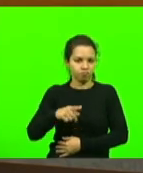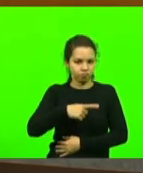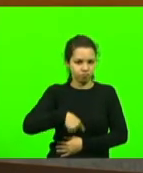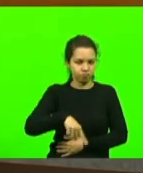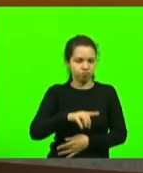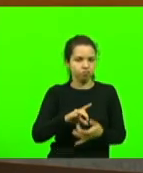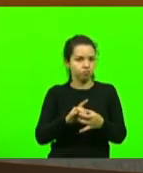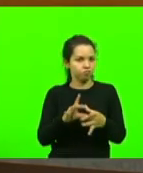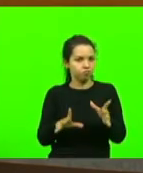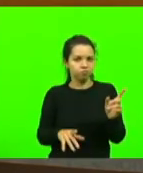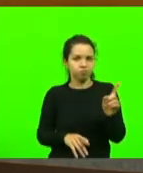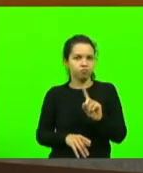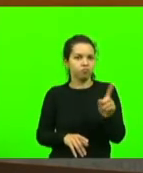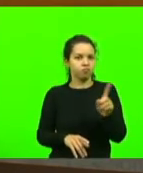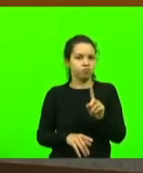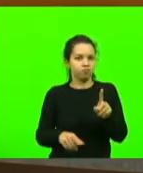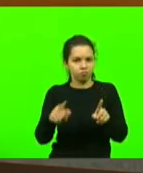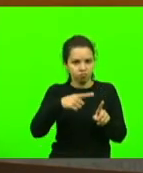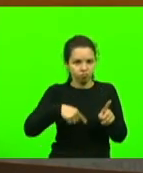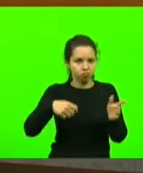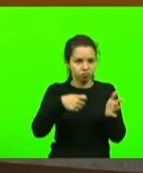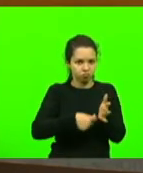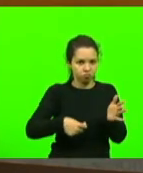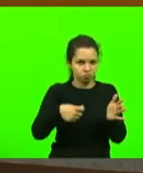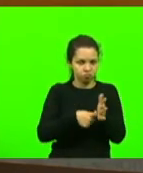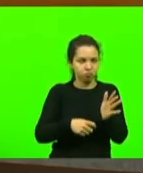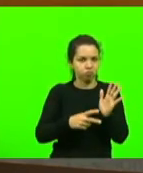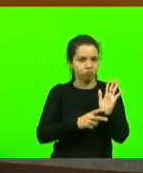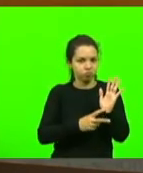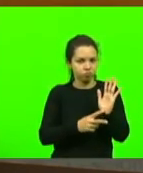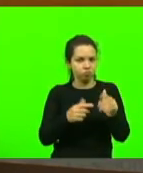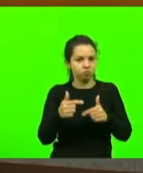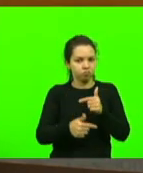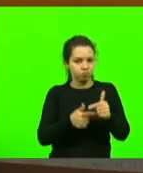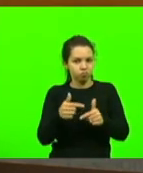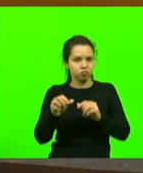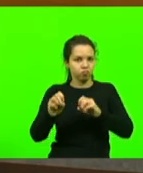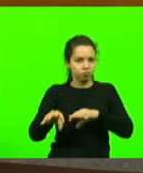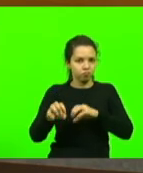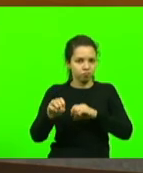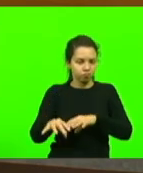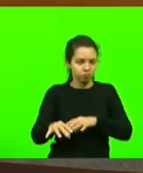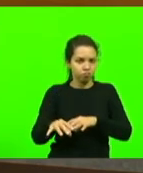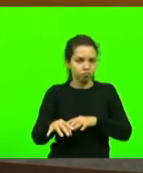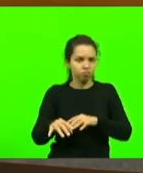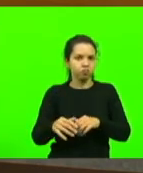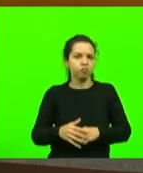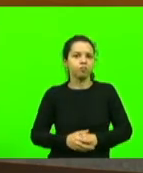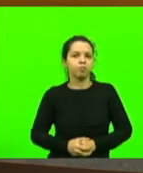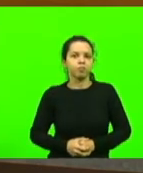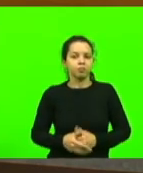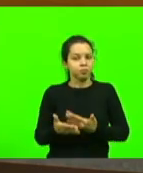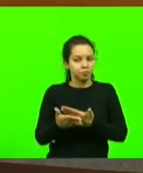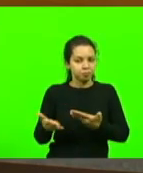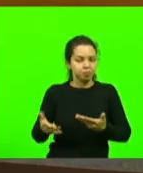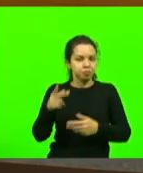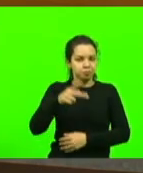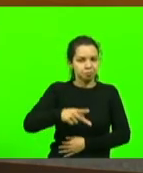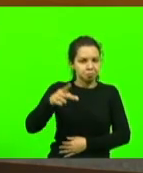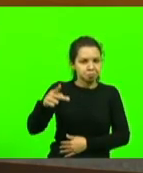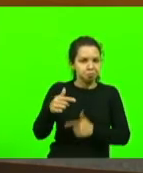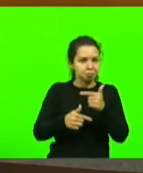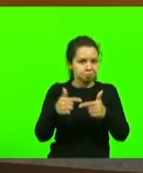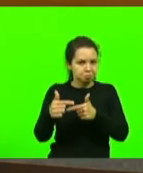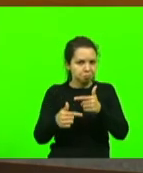nós a nossa luta enquanto o sindicato dos trabalhadores de educação é que as funções do professor dos